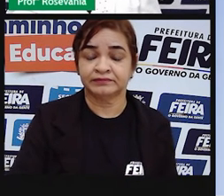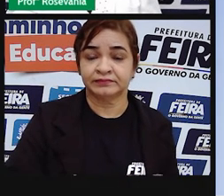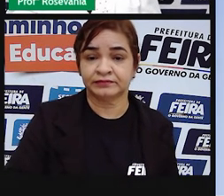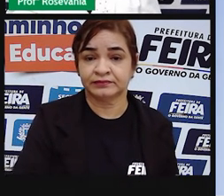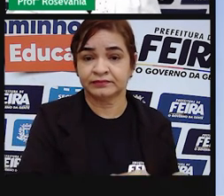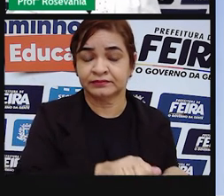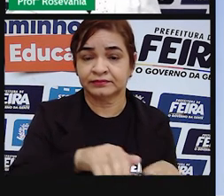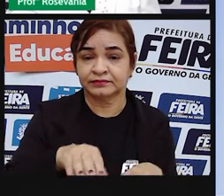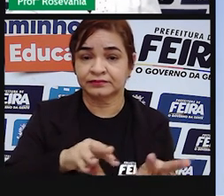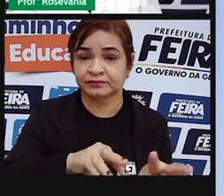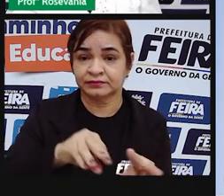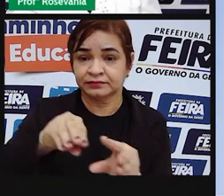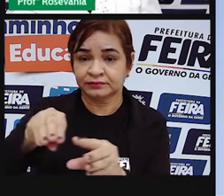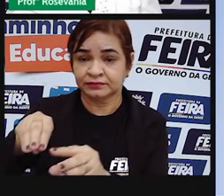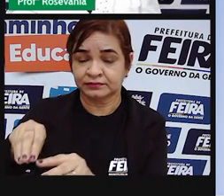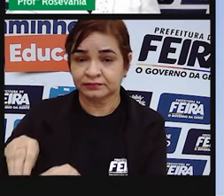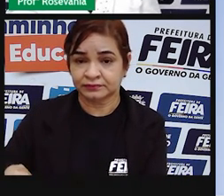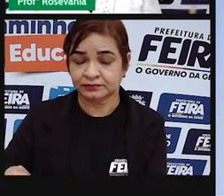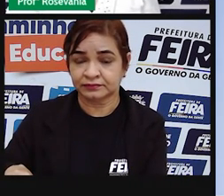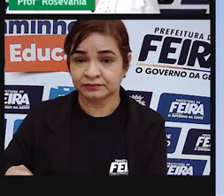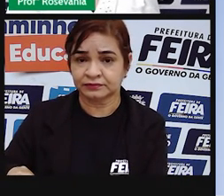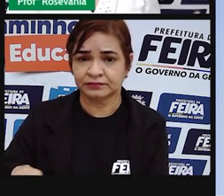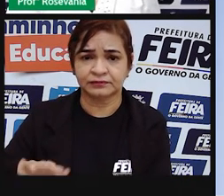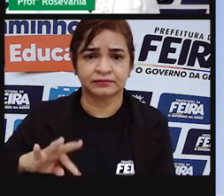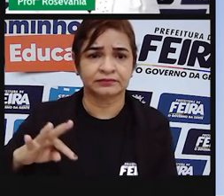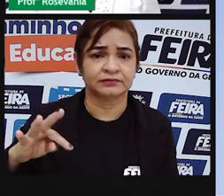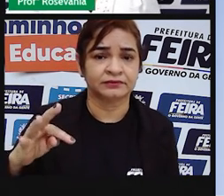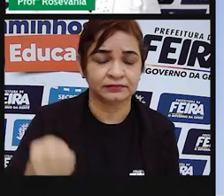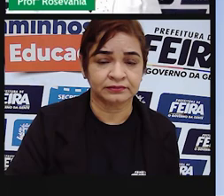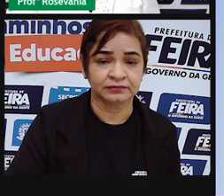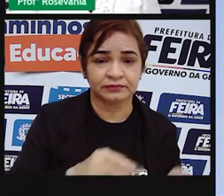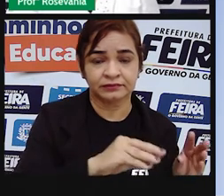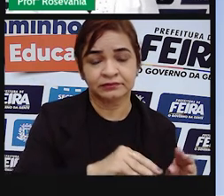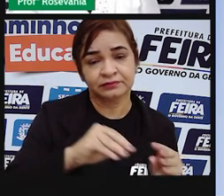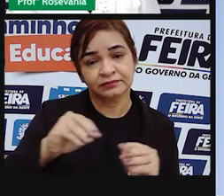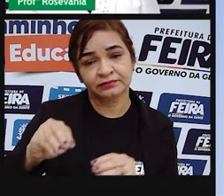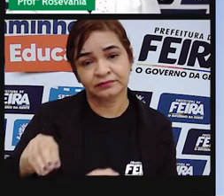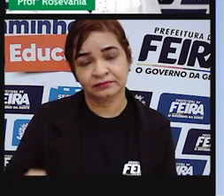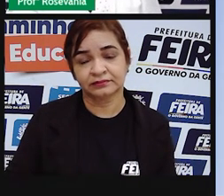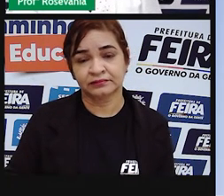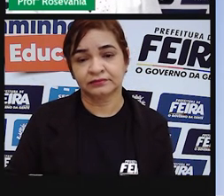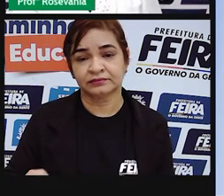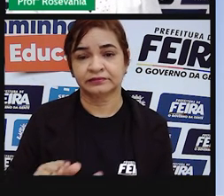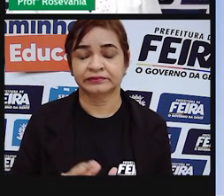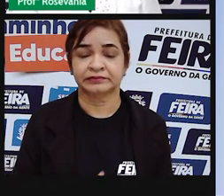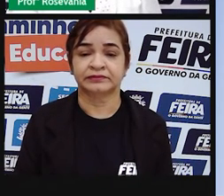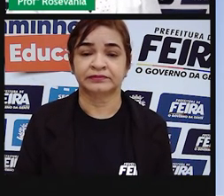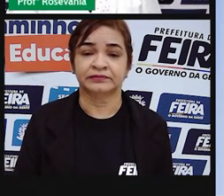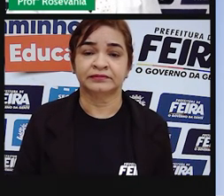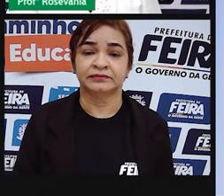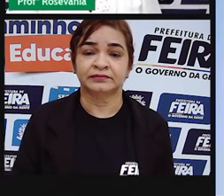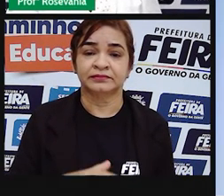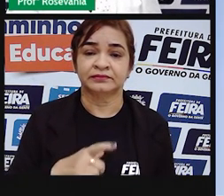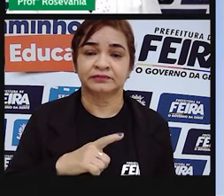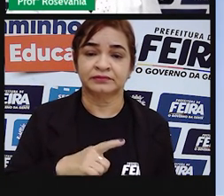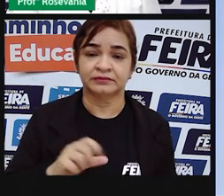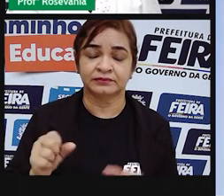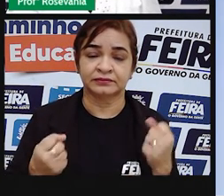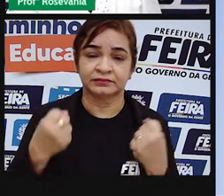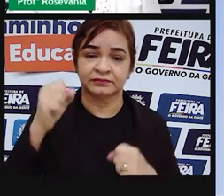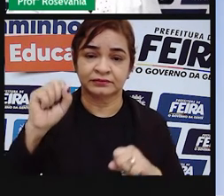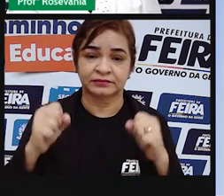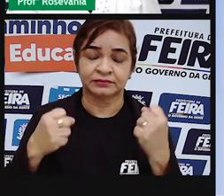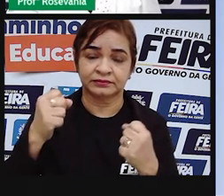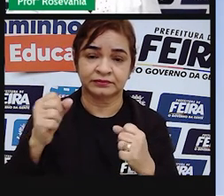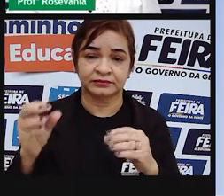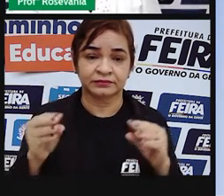sertão para a Zona da Mata, além de todas aquelas migrações que a gente já tinha por causa dos incentivos, né, de tudo que teve, as indústrias